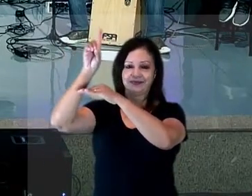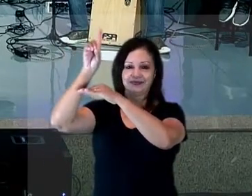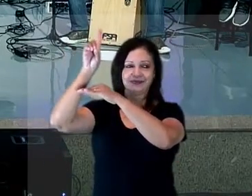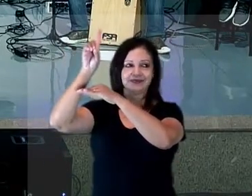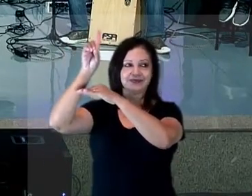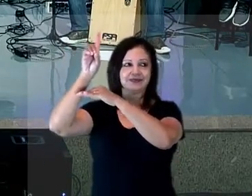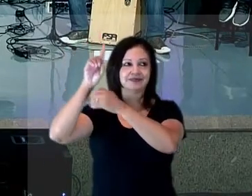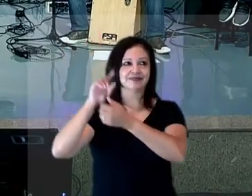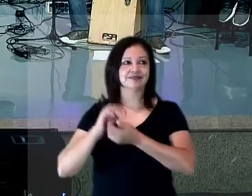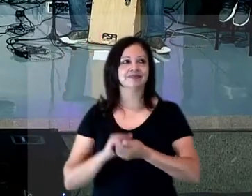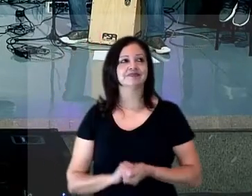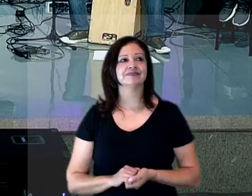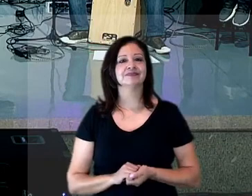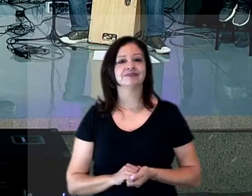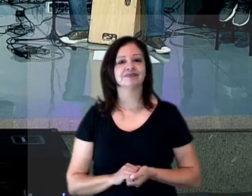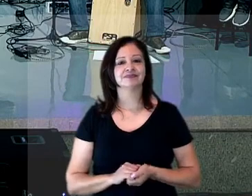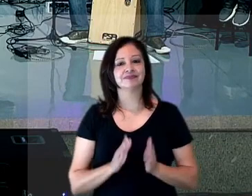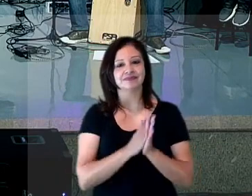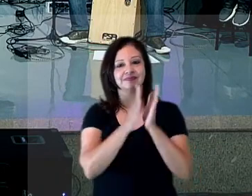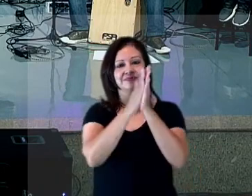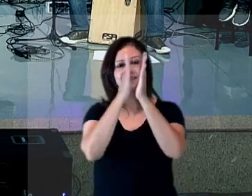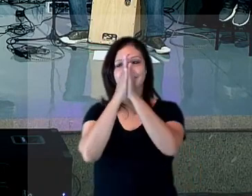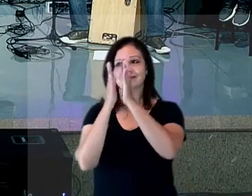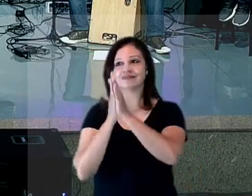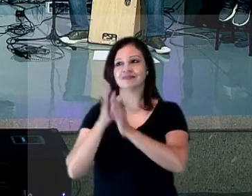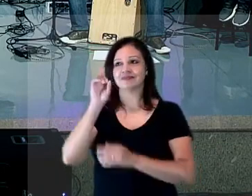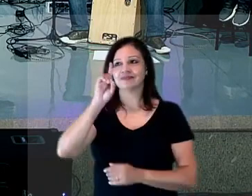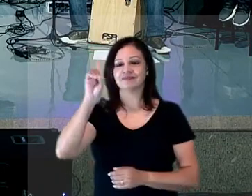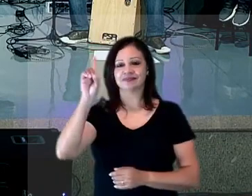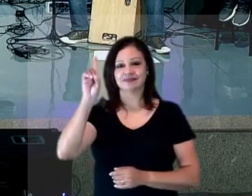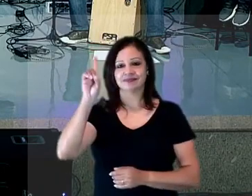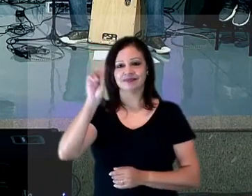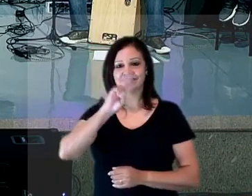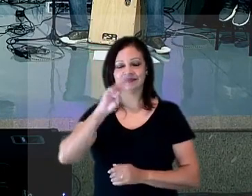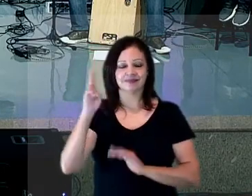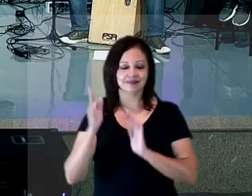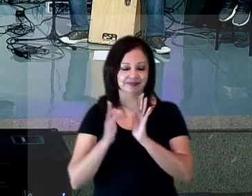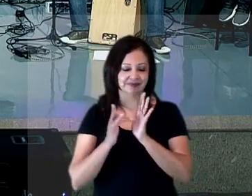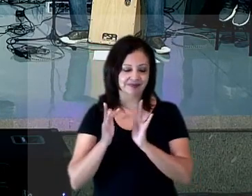Deus. Louvado seja o nome do Senhor.